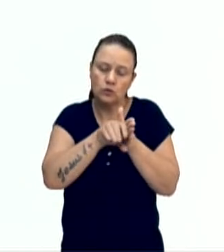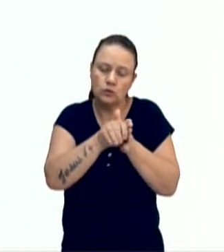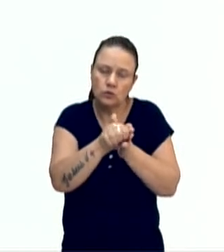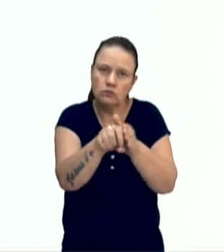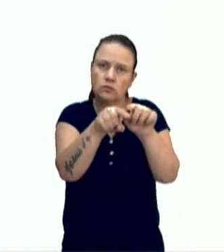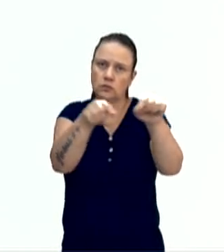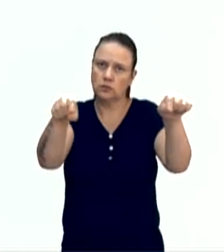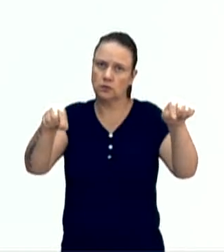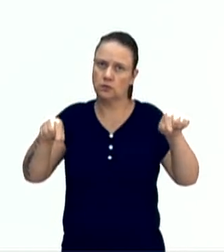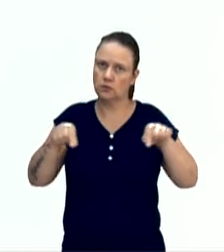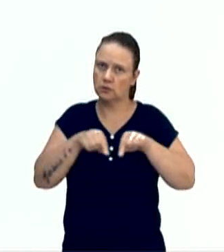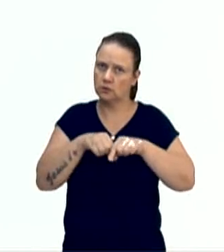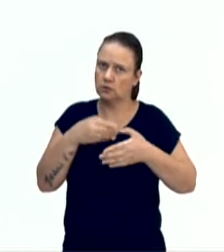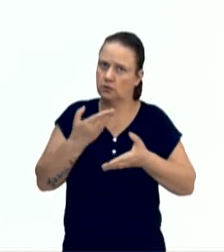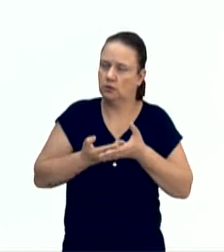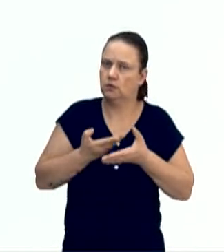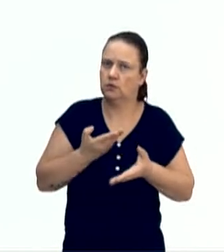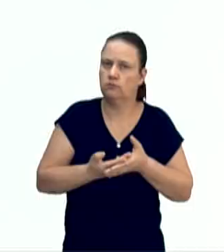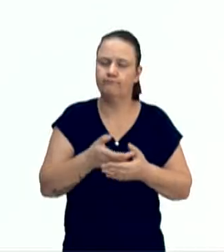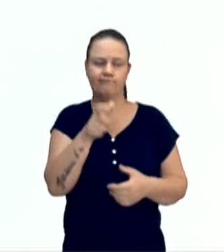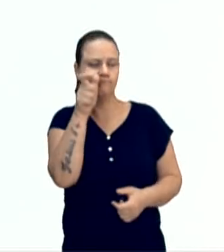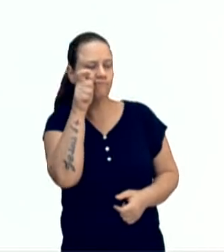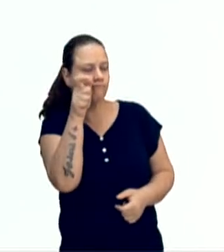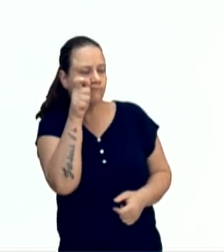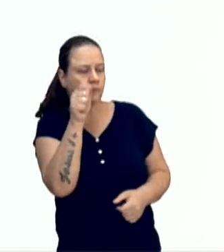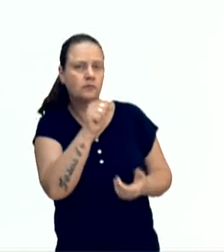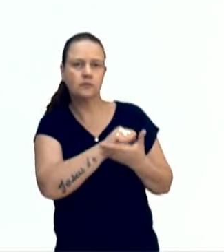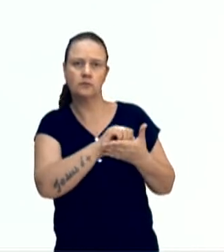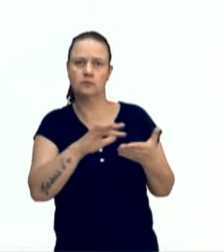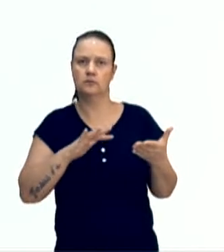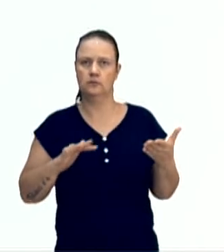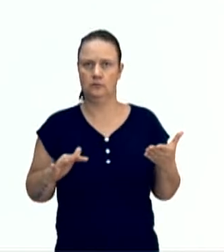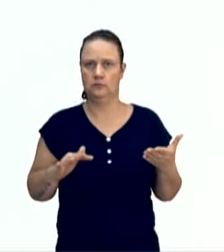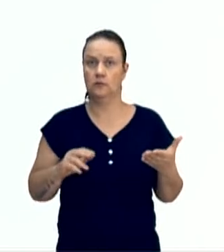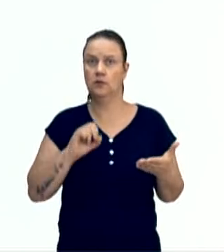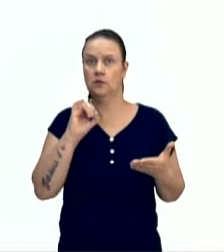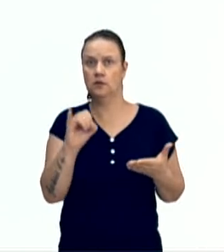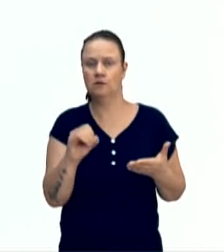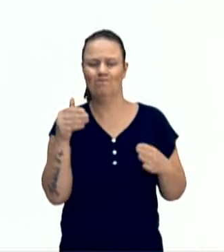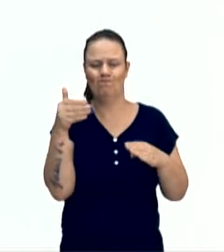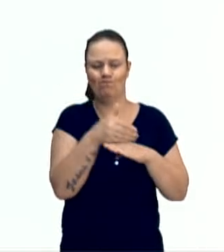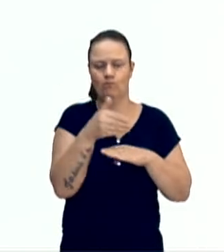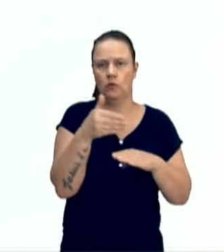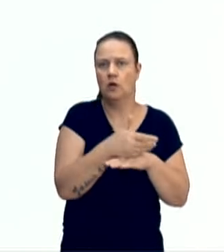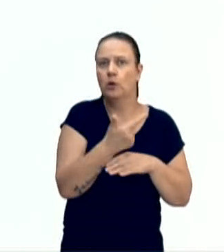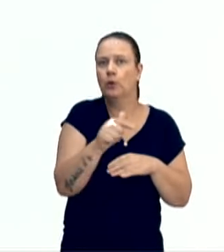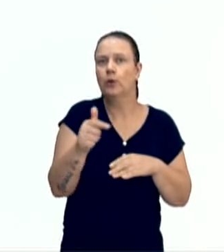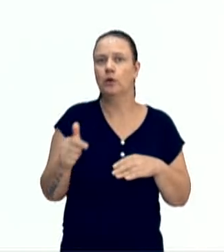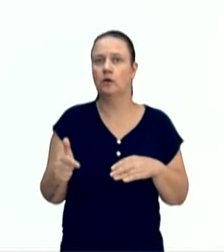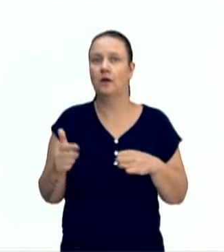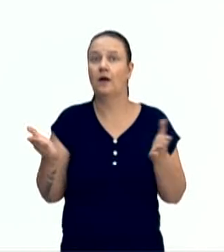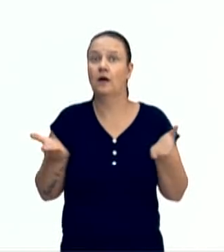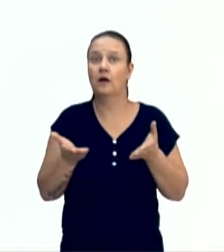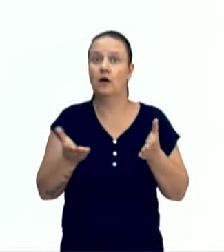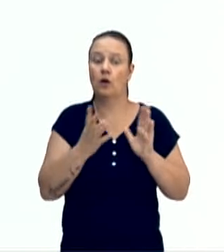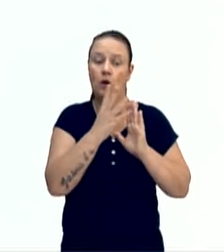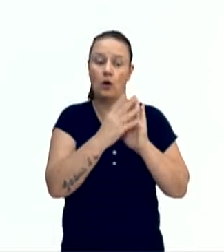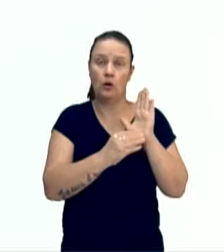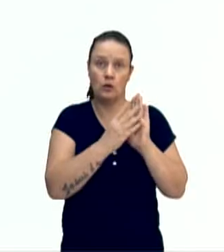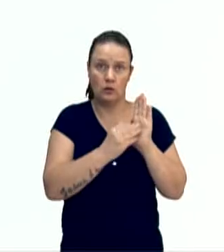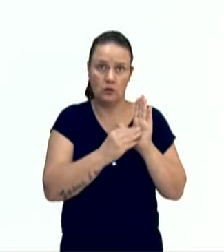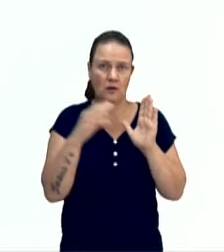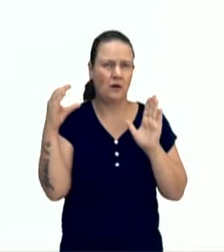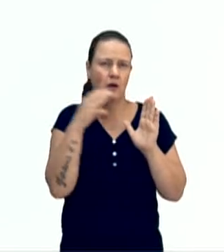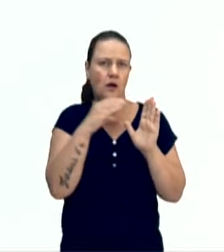pode assistir, e vocês vão fazer essa atividade. Quem não tem acesso à Aula Paraná, então anota rapidinho aí. O que vocês